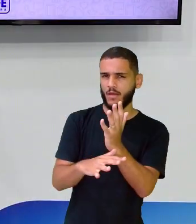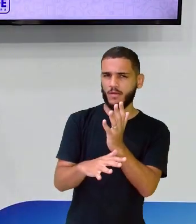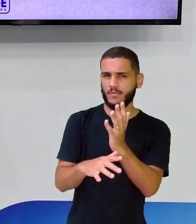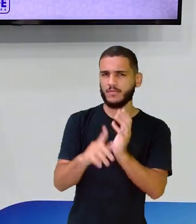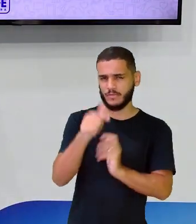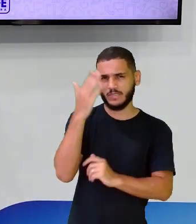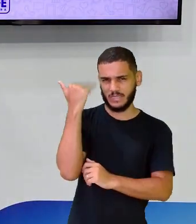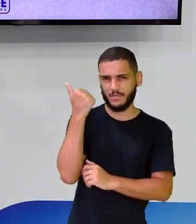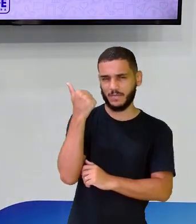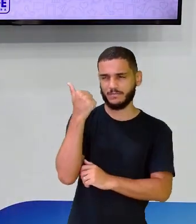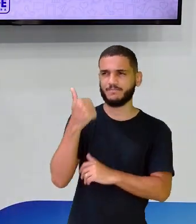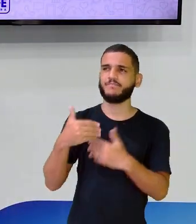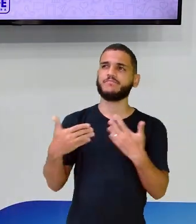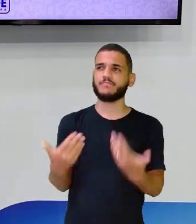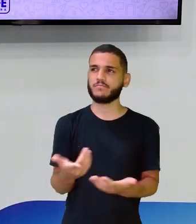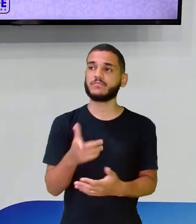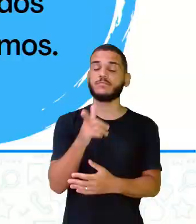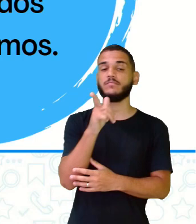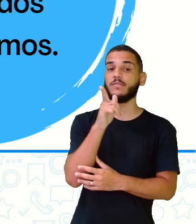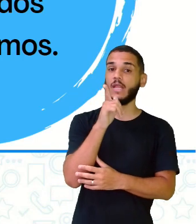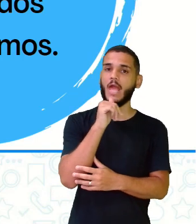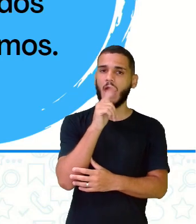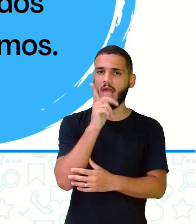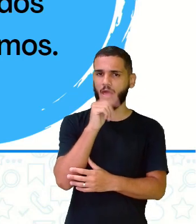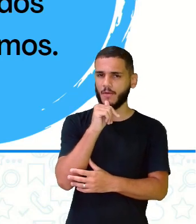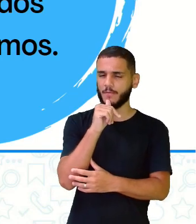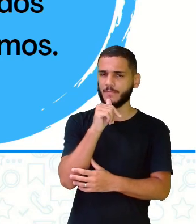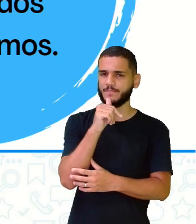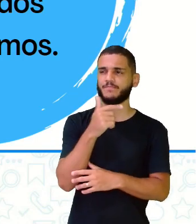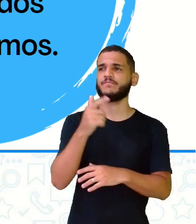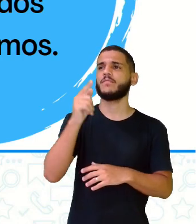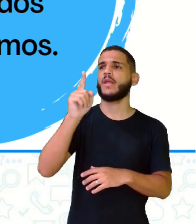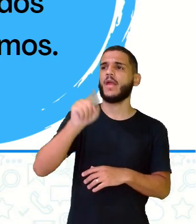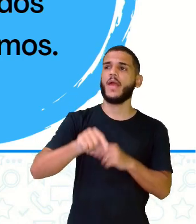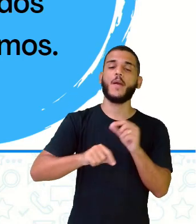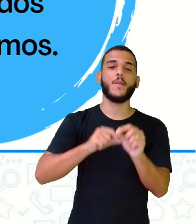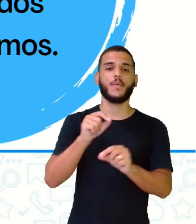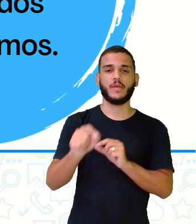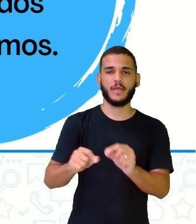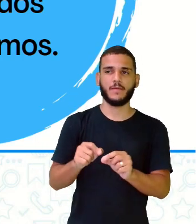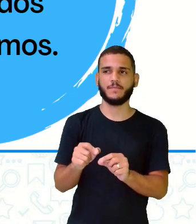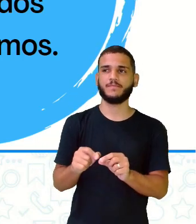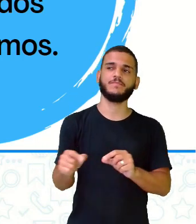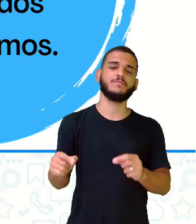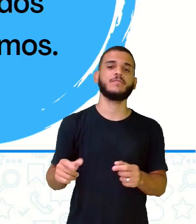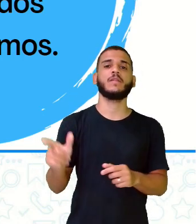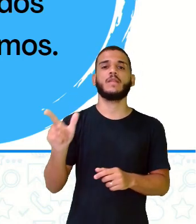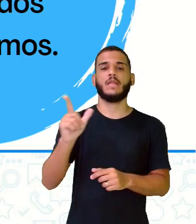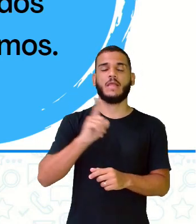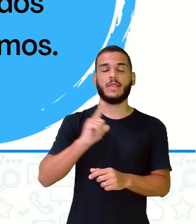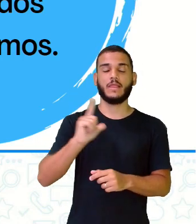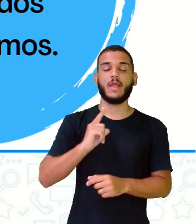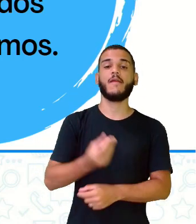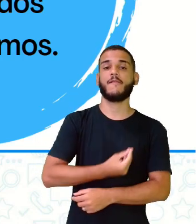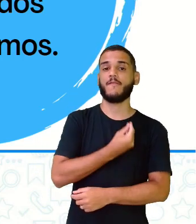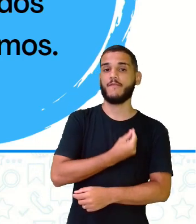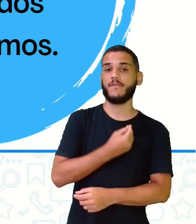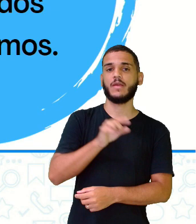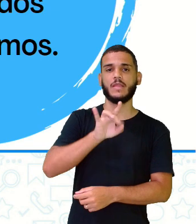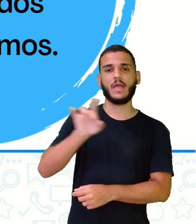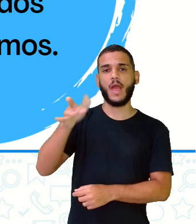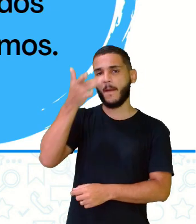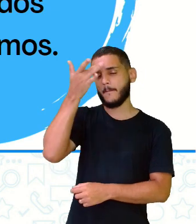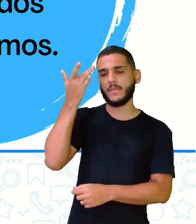sabem também, né, gente? A água, olha só, ela participa da formação dos corpos dos organismos, então já